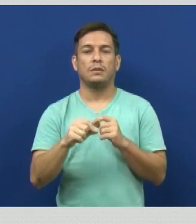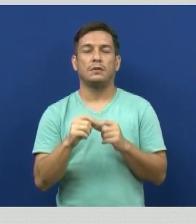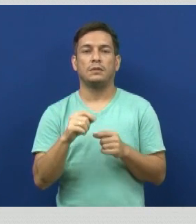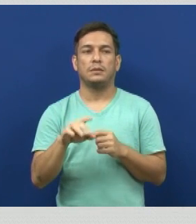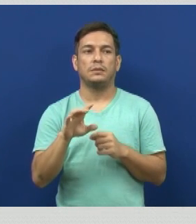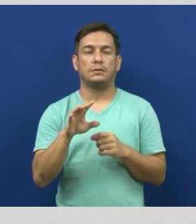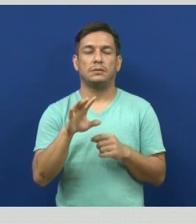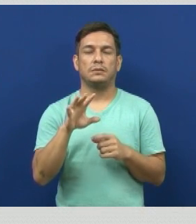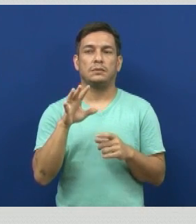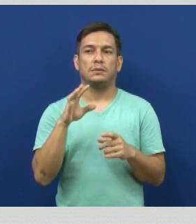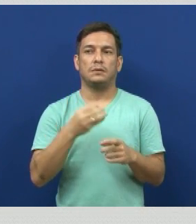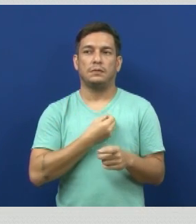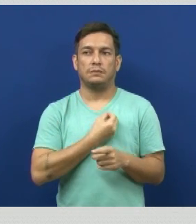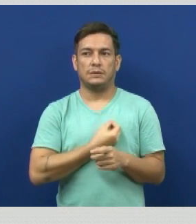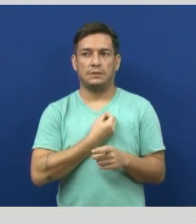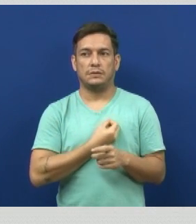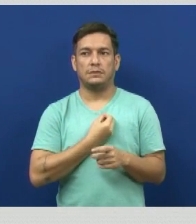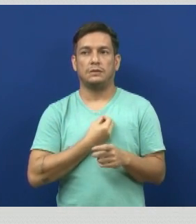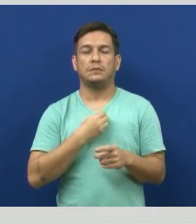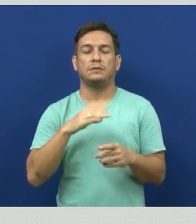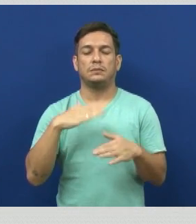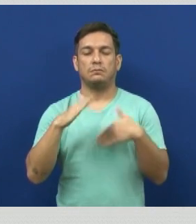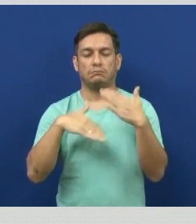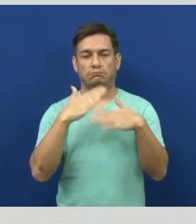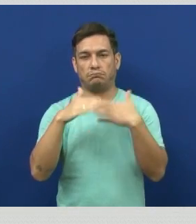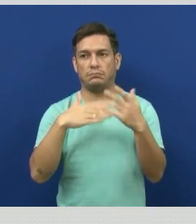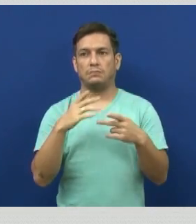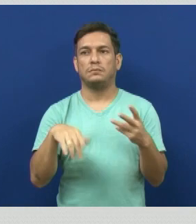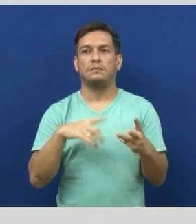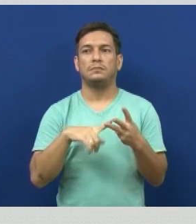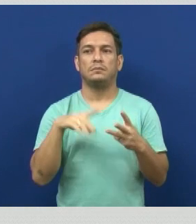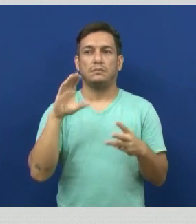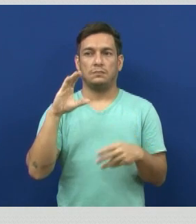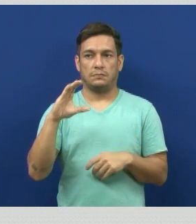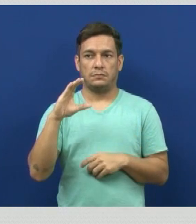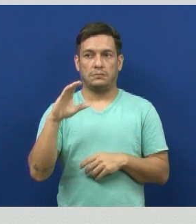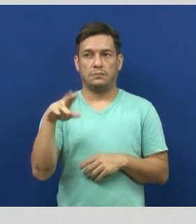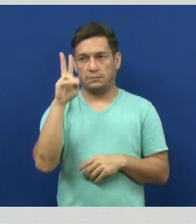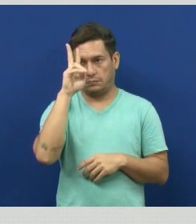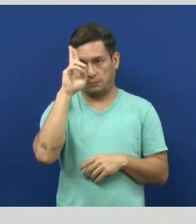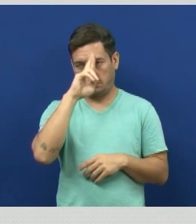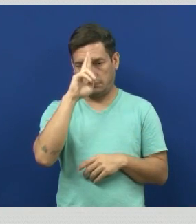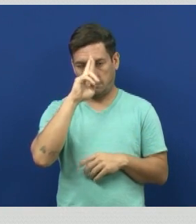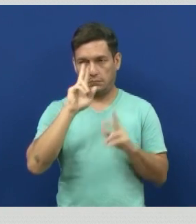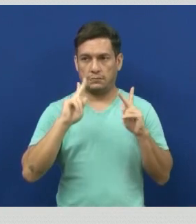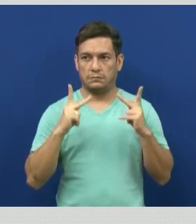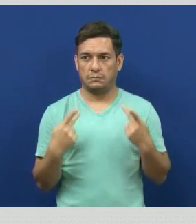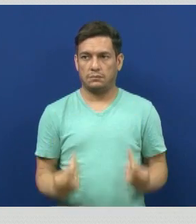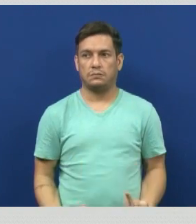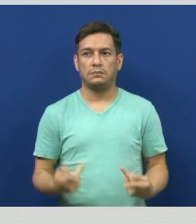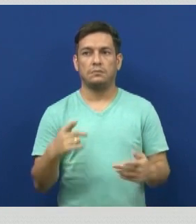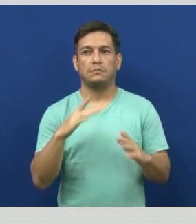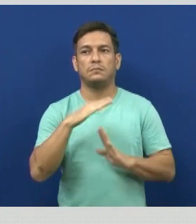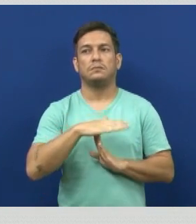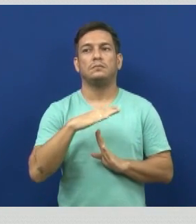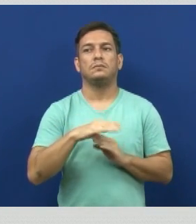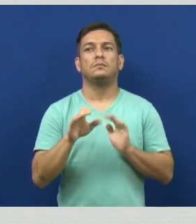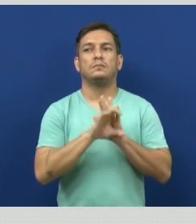reflexo do meio em que vive e que nele se reproduz. Alternativa C, a história da humanidade,